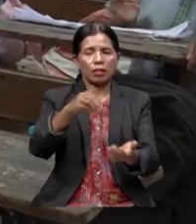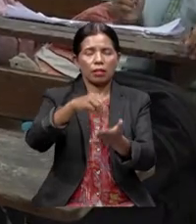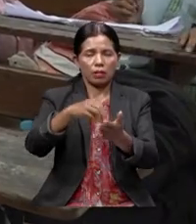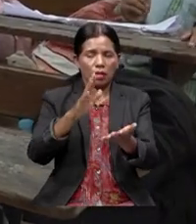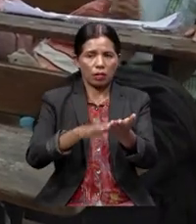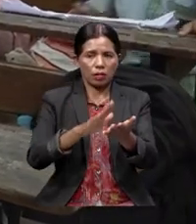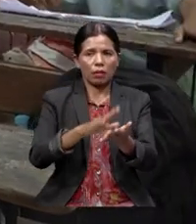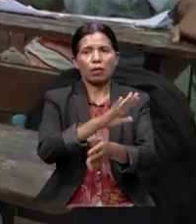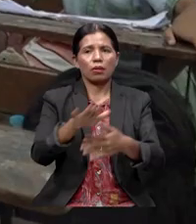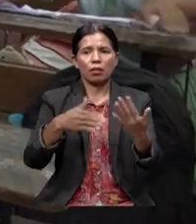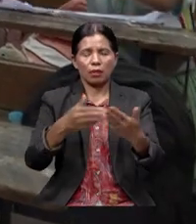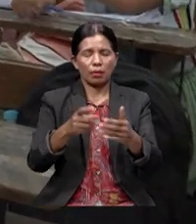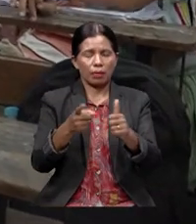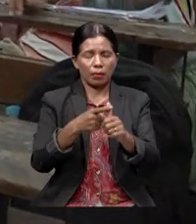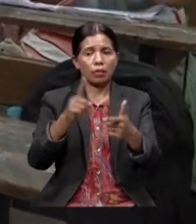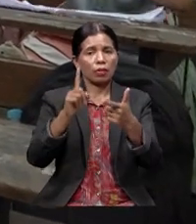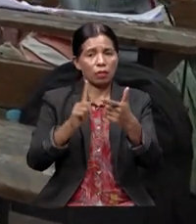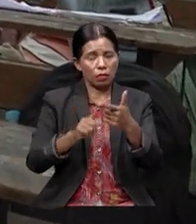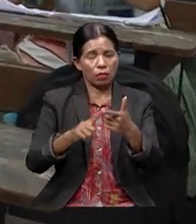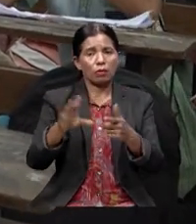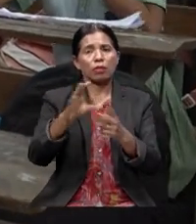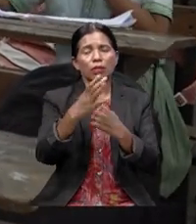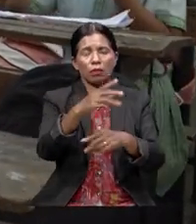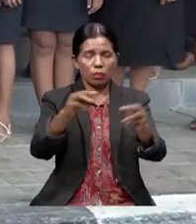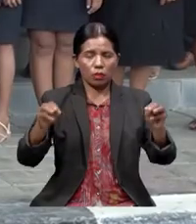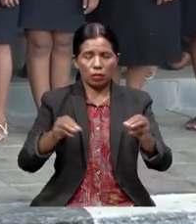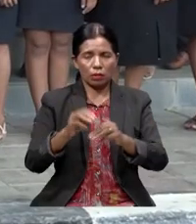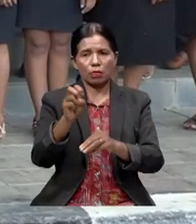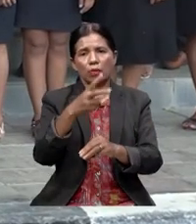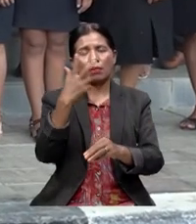escola ensino básico, primeiro no segundo ciclo, e a município Sanul Resin Rua, no Raiwa. Lamberto da Silva, GMN.